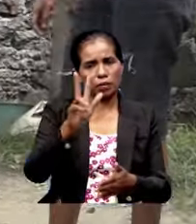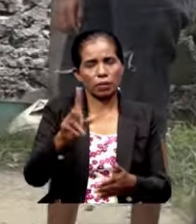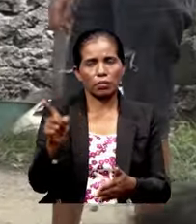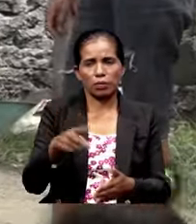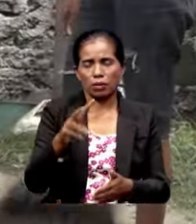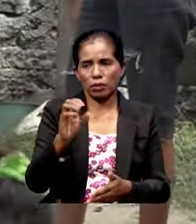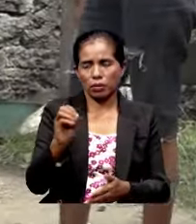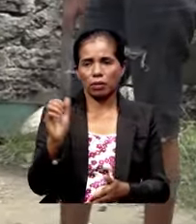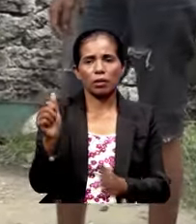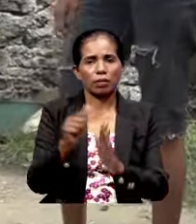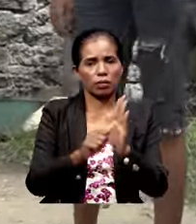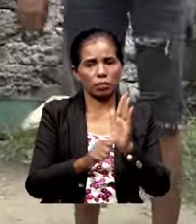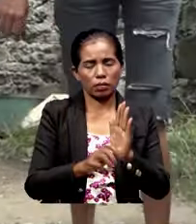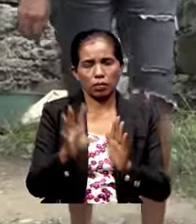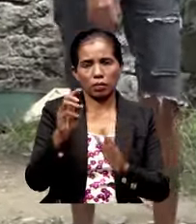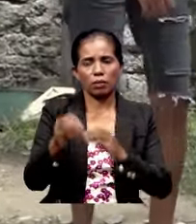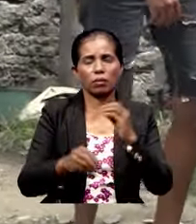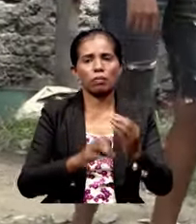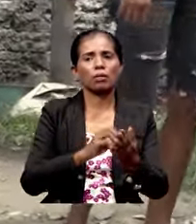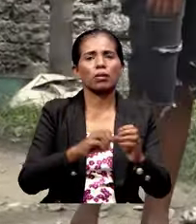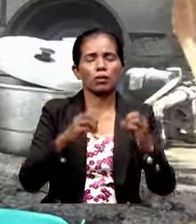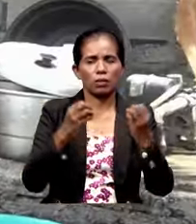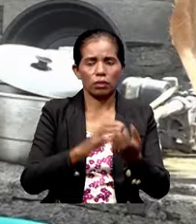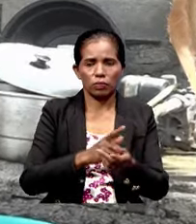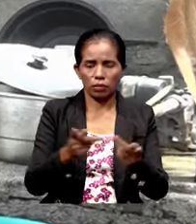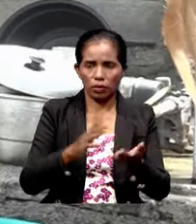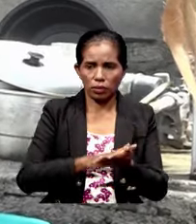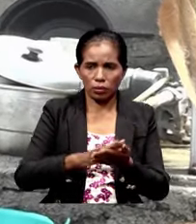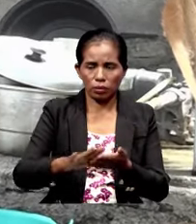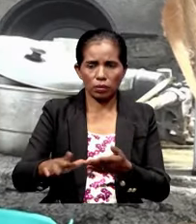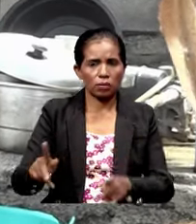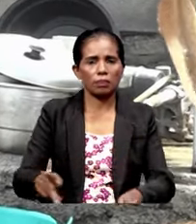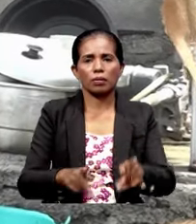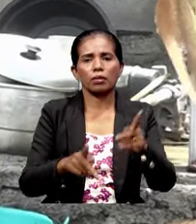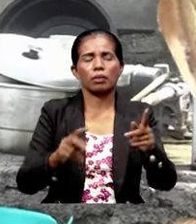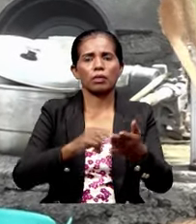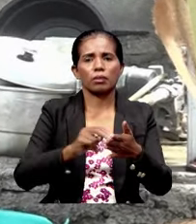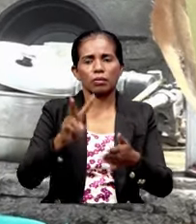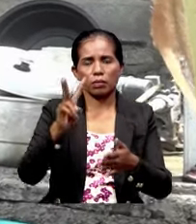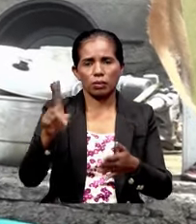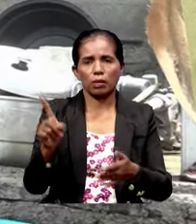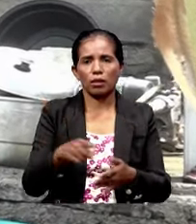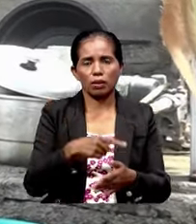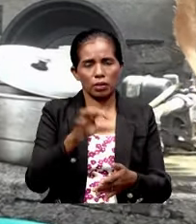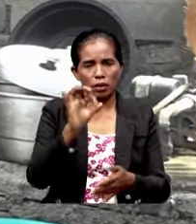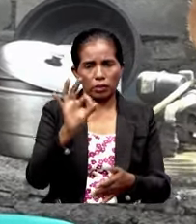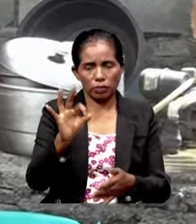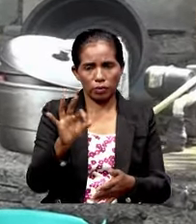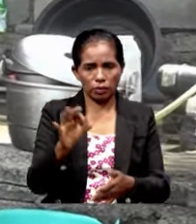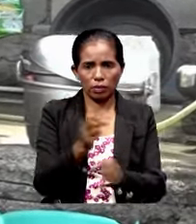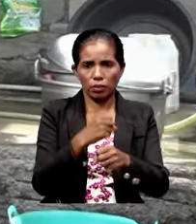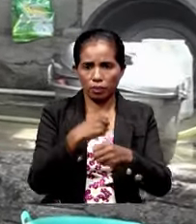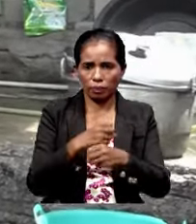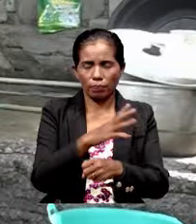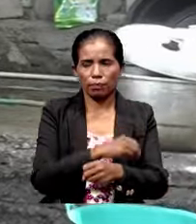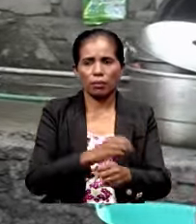rua walu, artigo nen, quando a organização izeni no limpeza público, número rua alina F, bando atu halo instalação